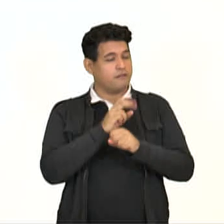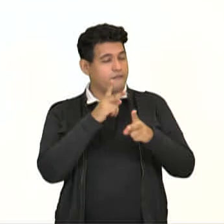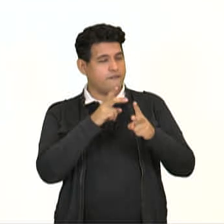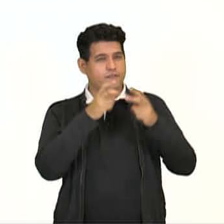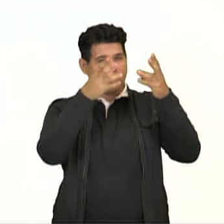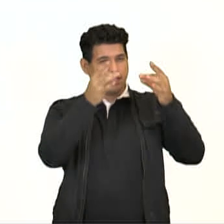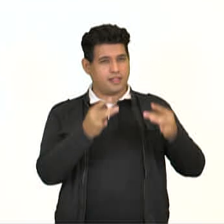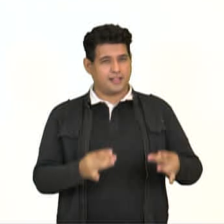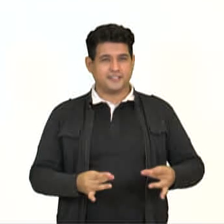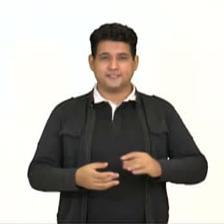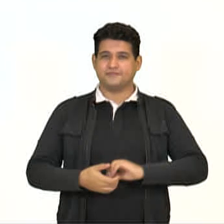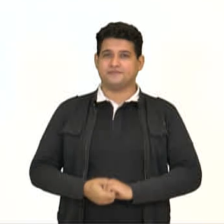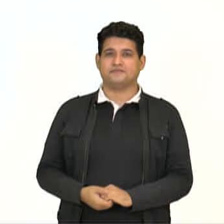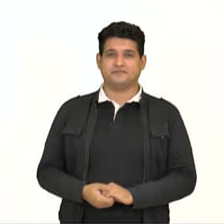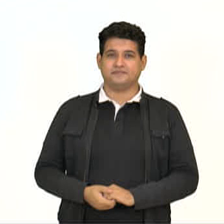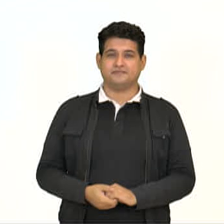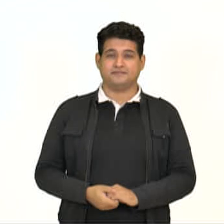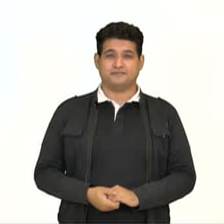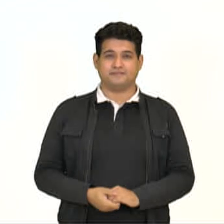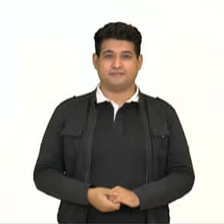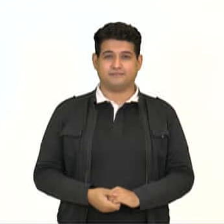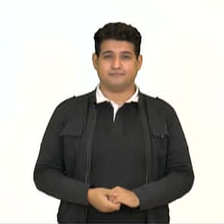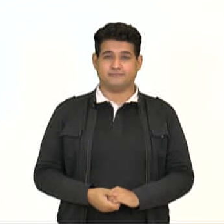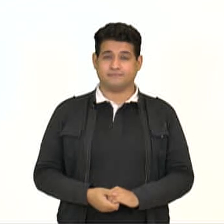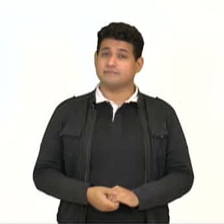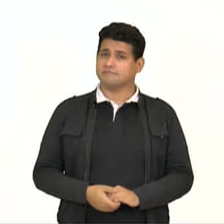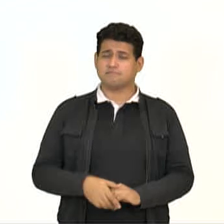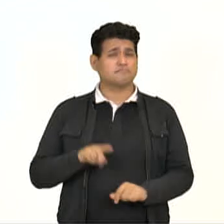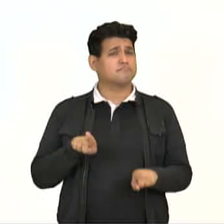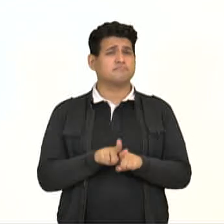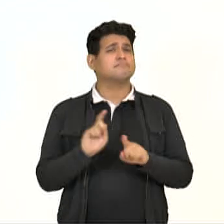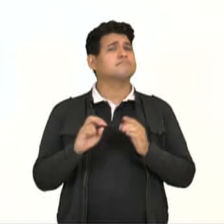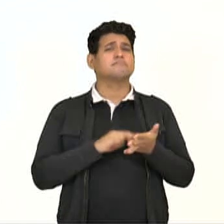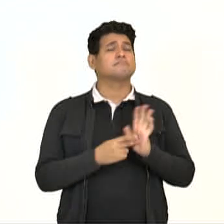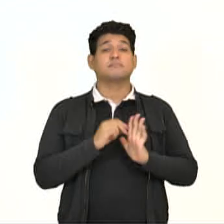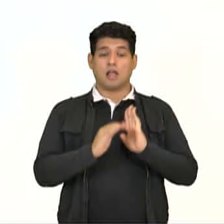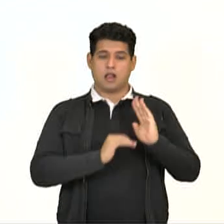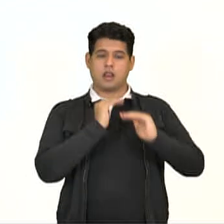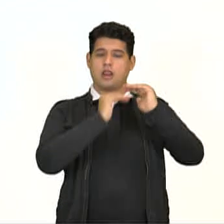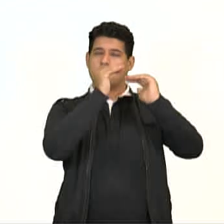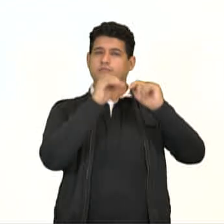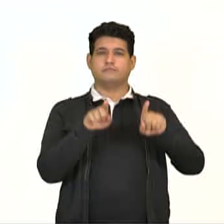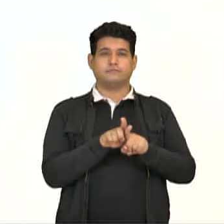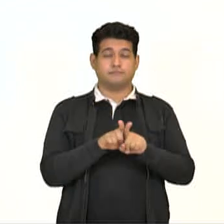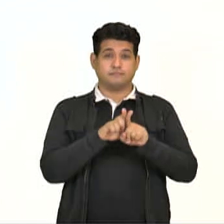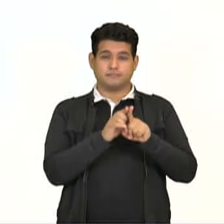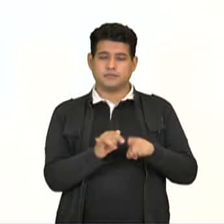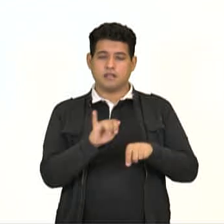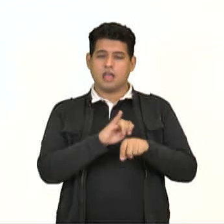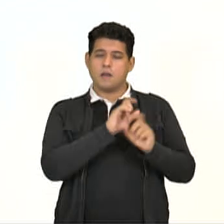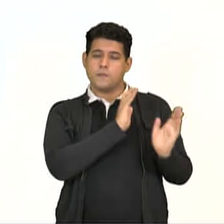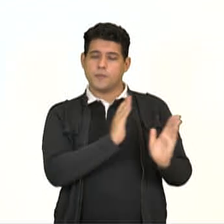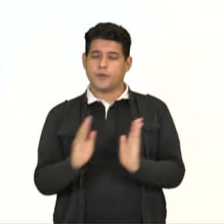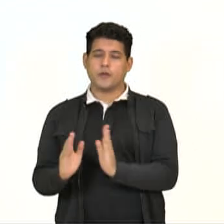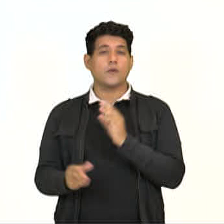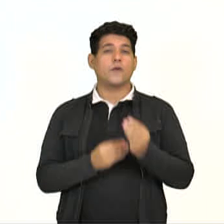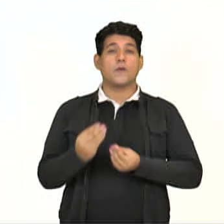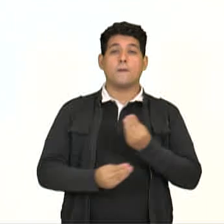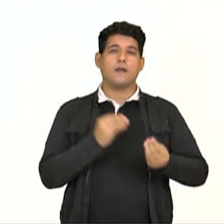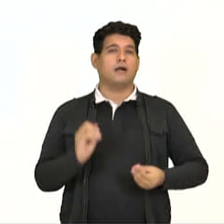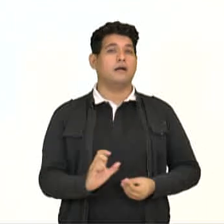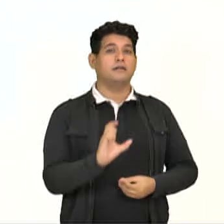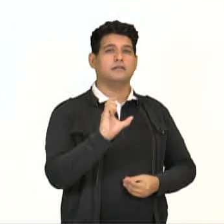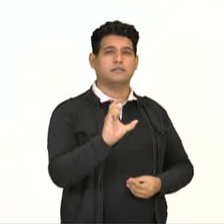mais detalhado. Na maioria das vezes, a construção das conditional sentences é feita com a